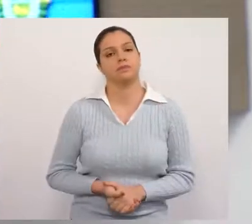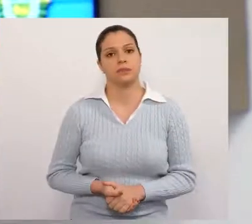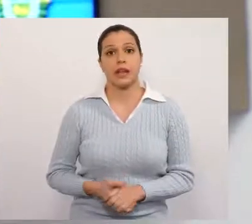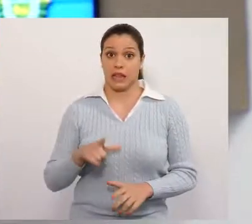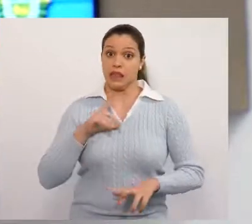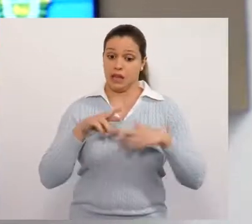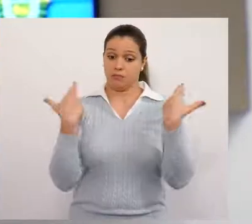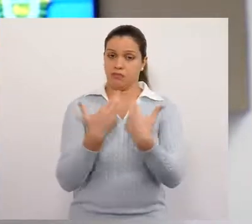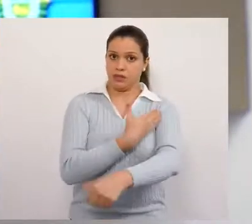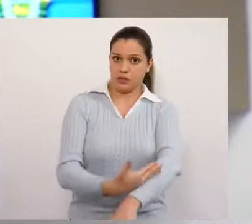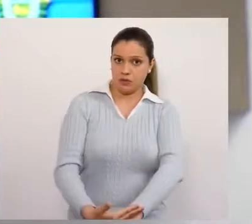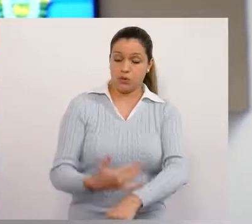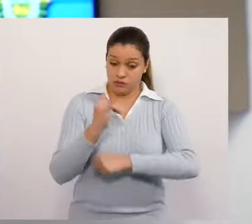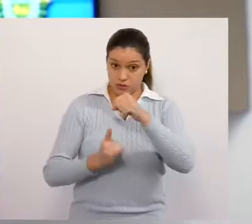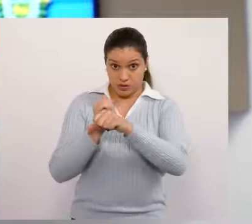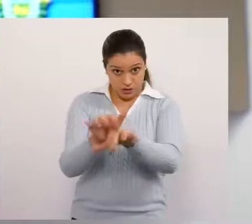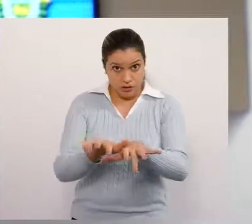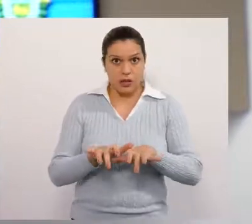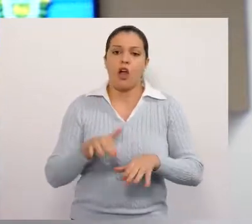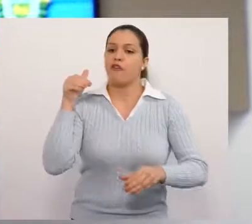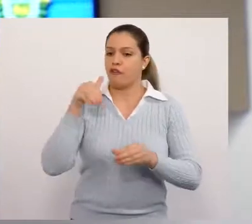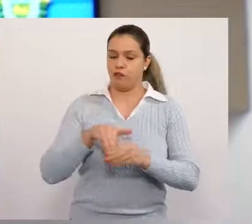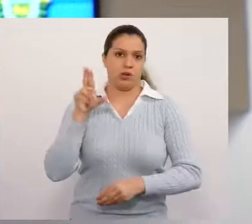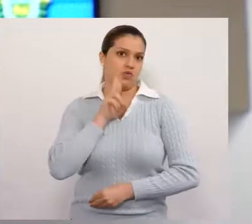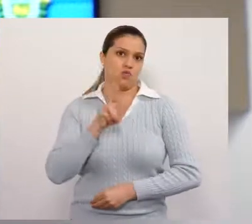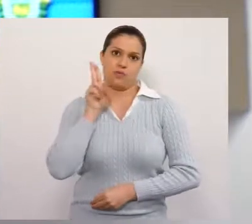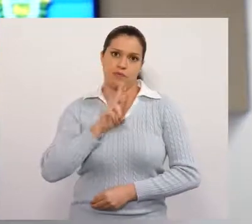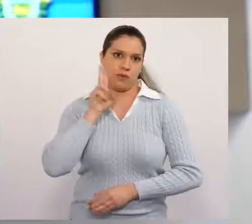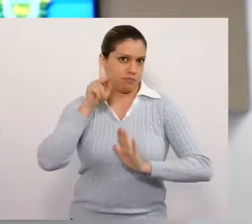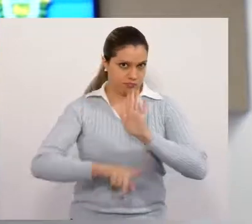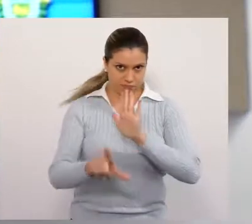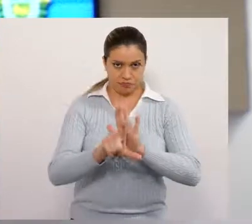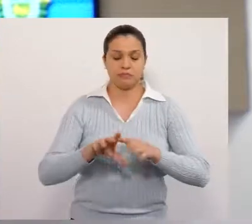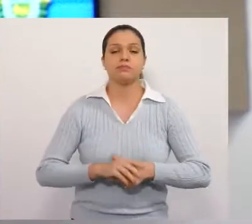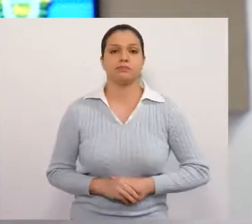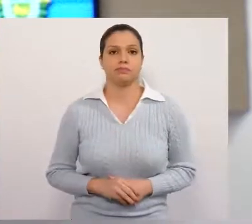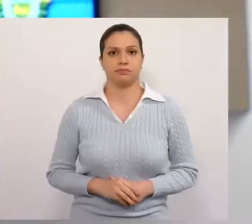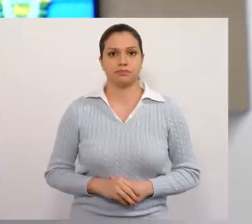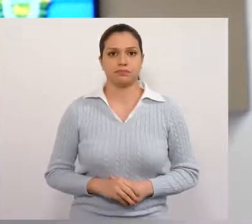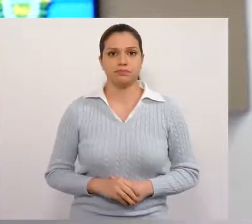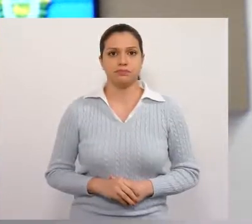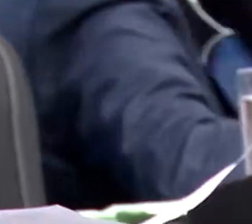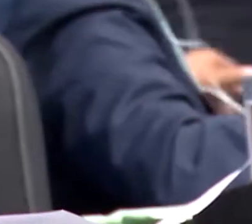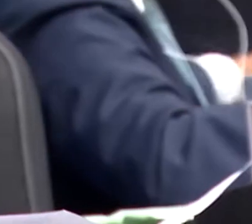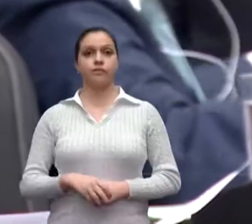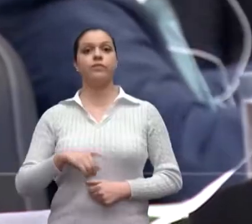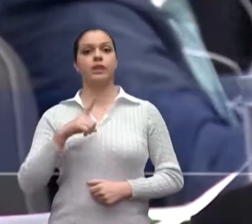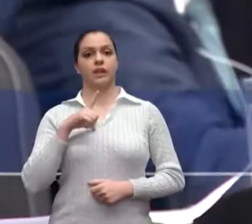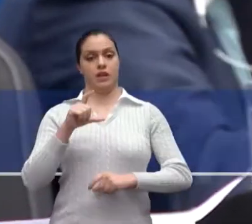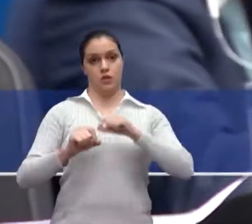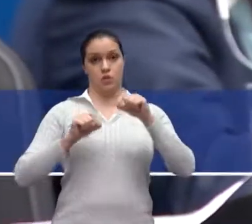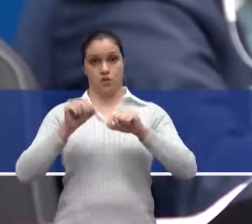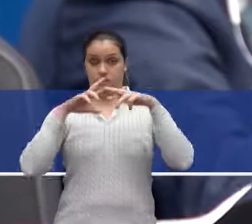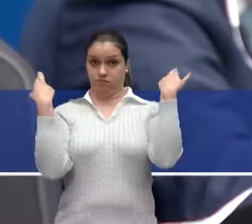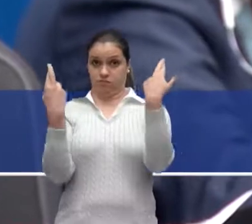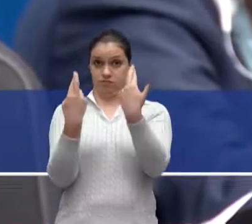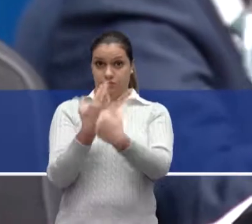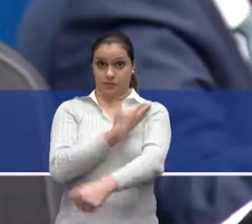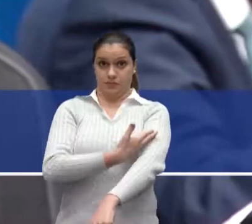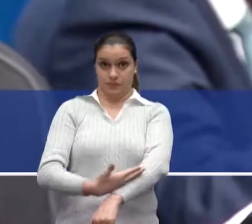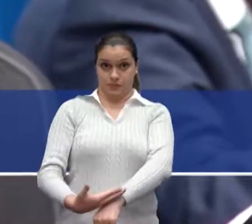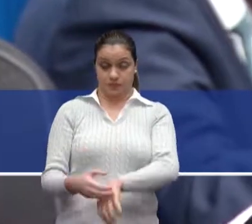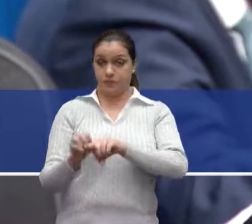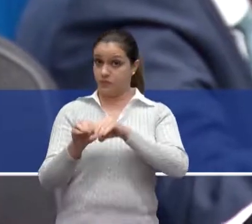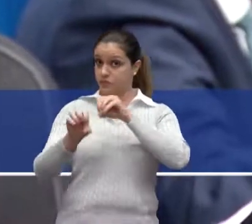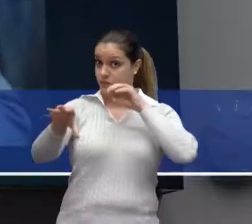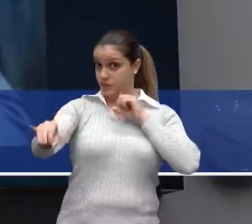suas propostas e nas sessões virtuais estão votando os projetos normalmente. Em mais uma sessão remota, a